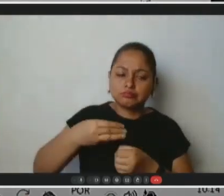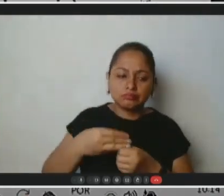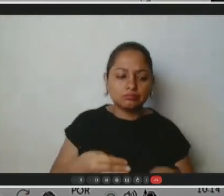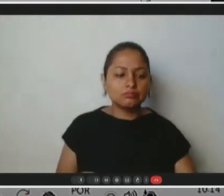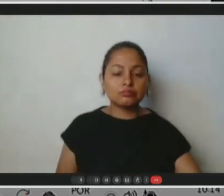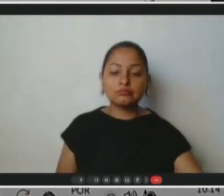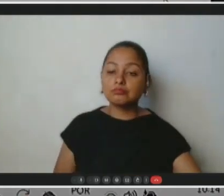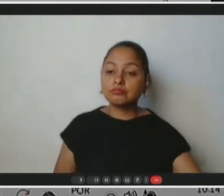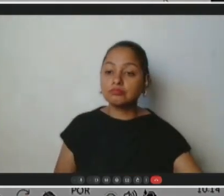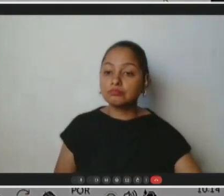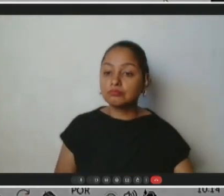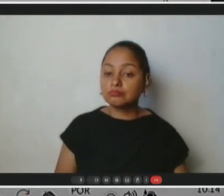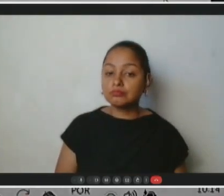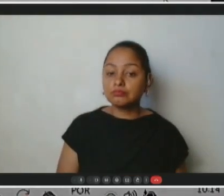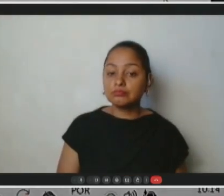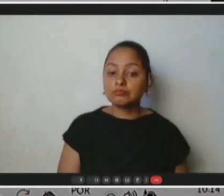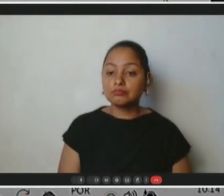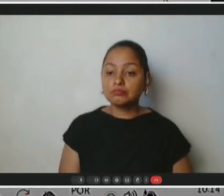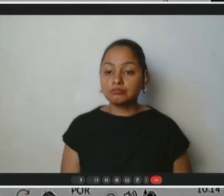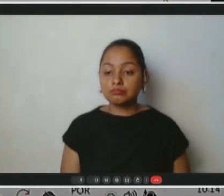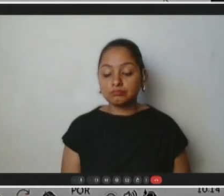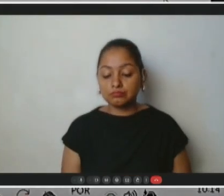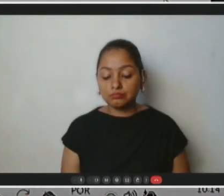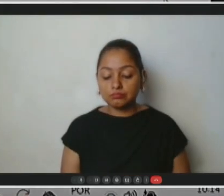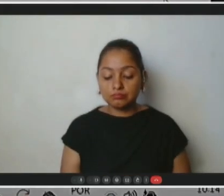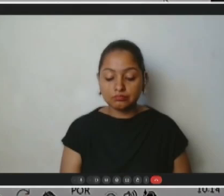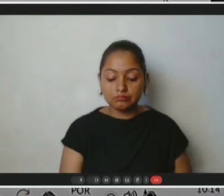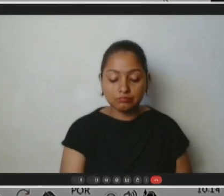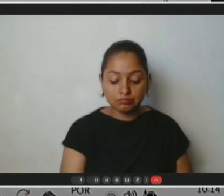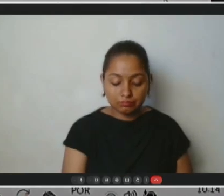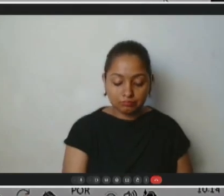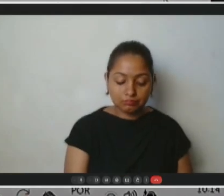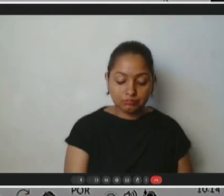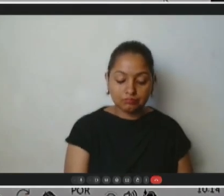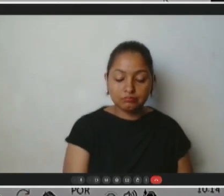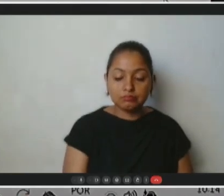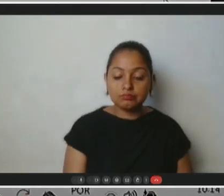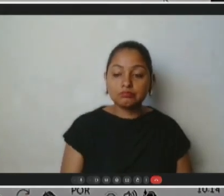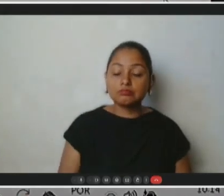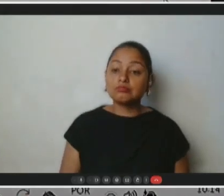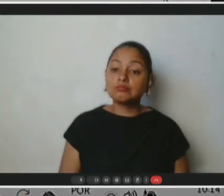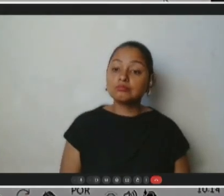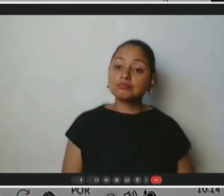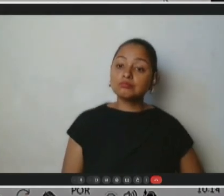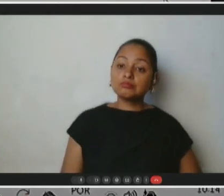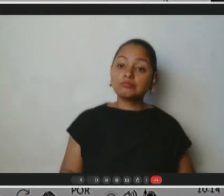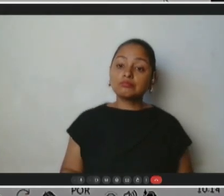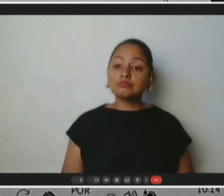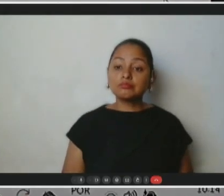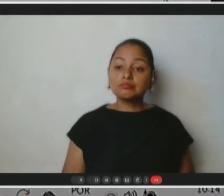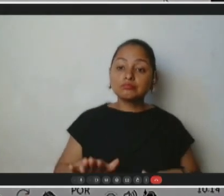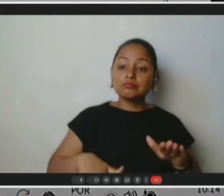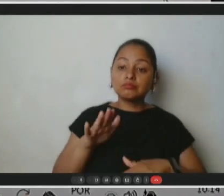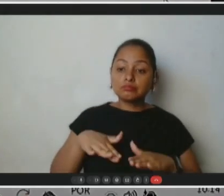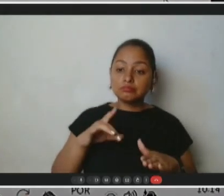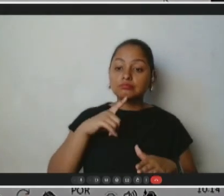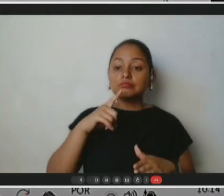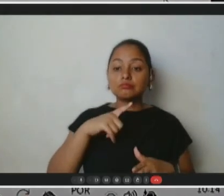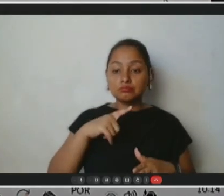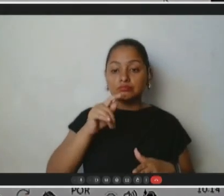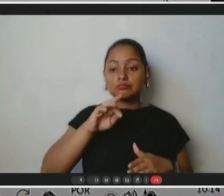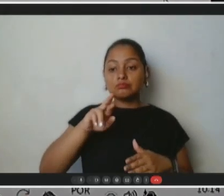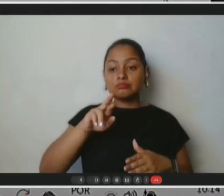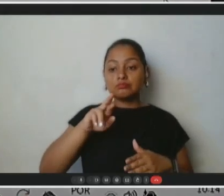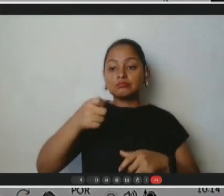Vitória serão organizados de forma independente e de acordo com os princípios orçamentários da unidade,